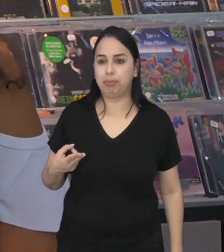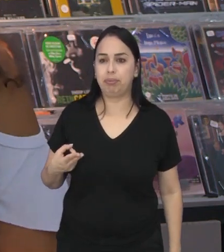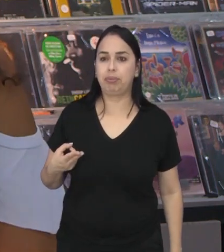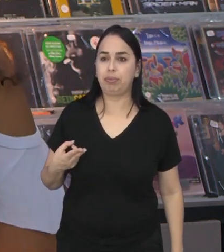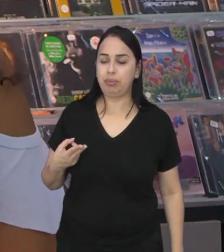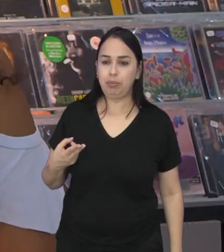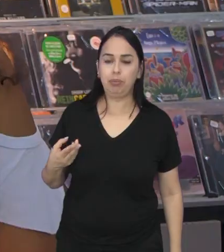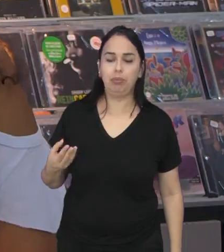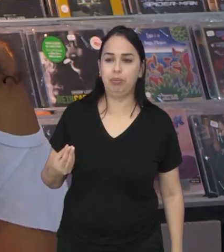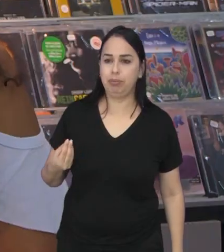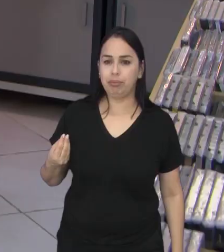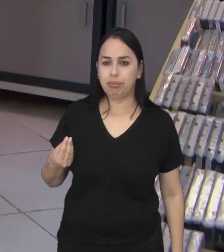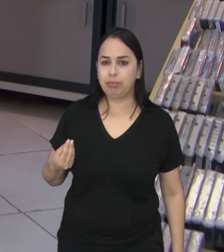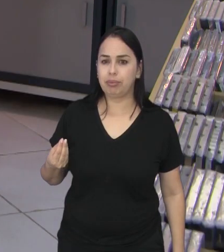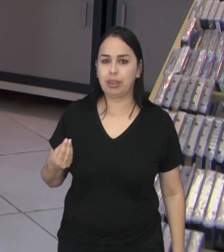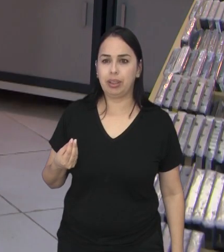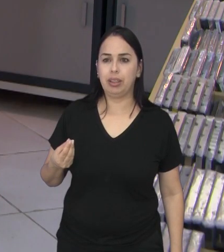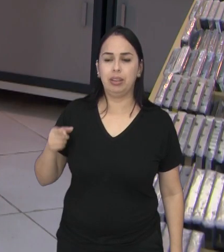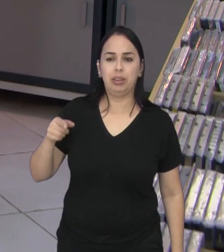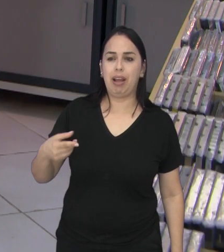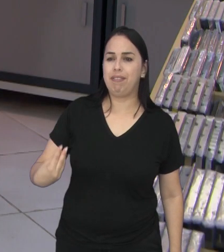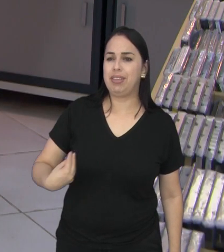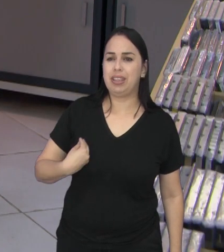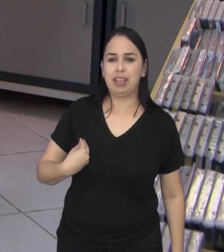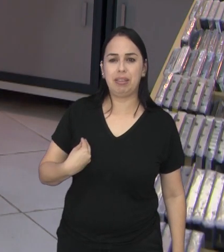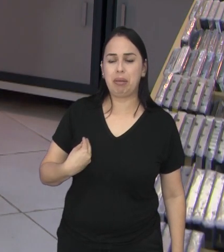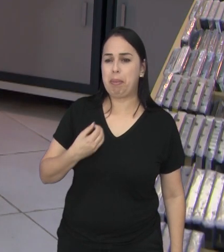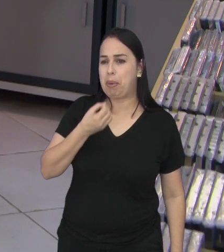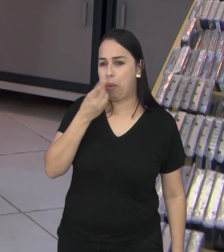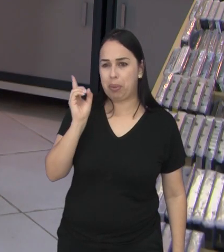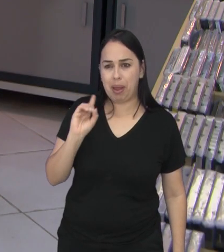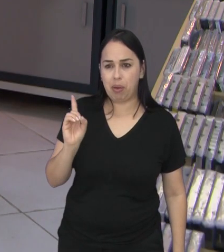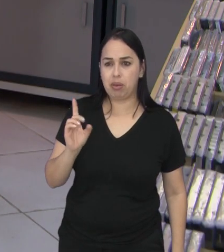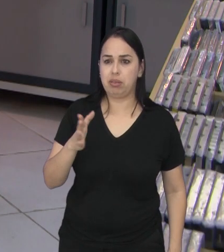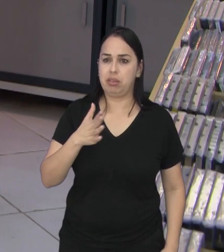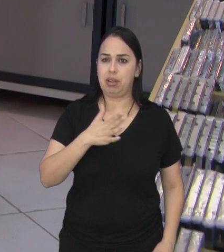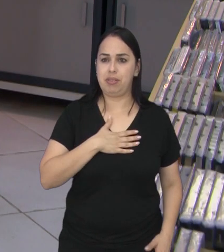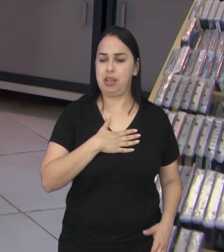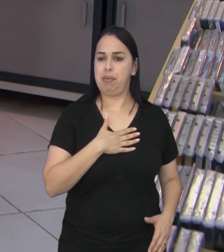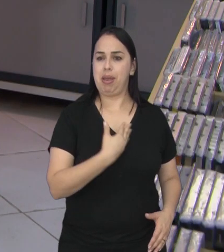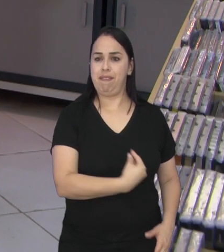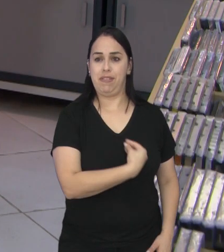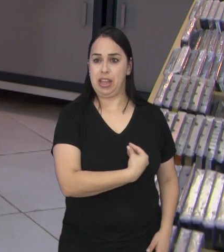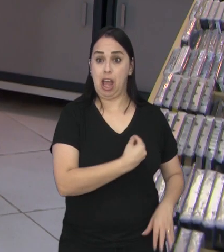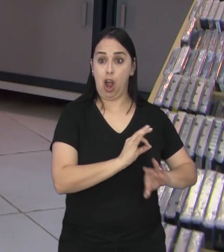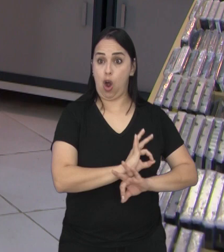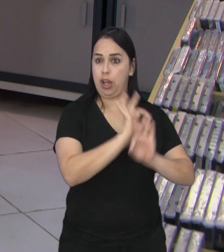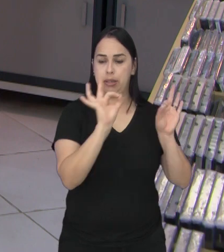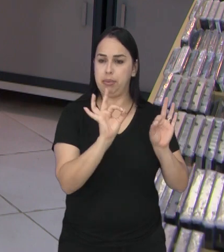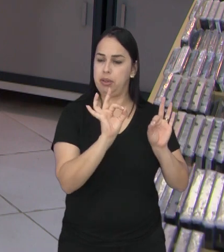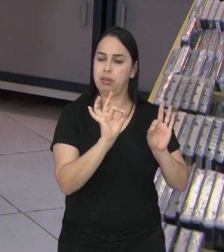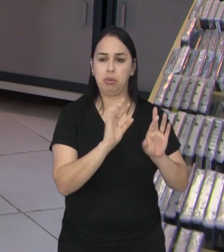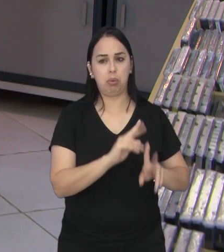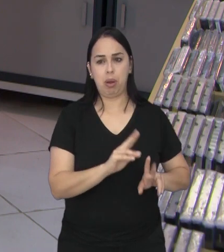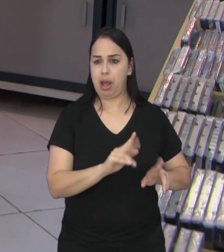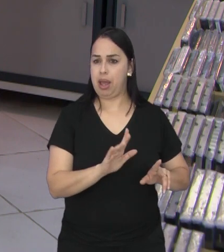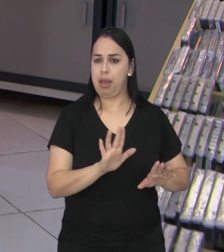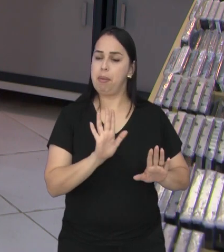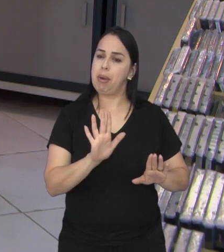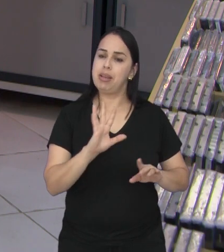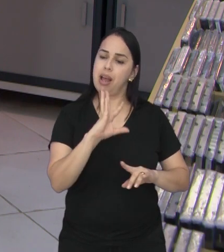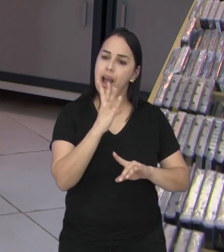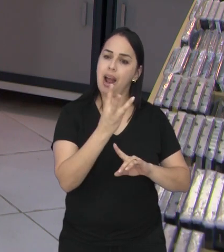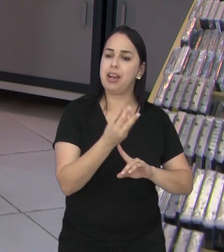que, de repente, assim, não tão confortável. Não posso dizer que a minha situação ela é extremamente confortável, mas eu tenho o conforto que a arte me